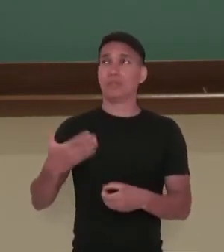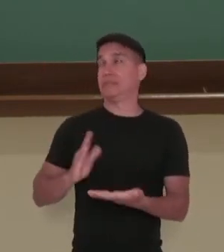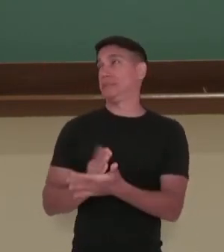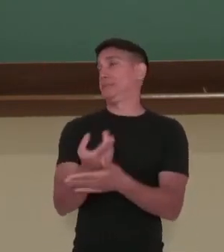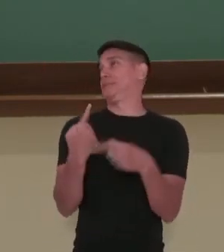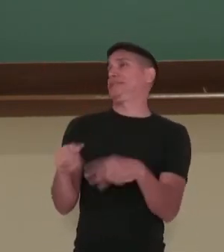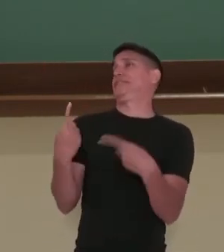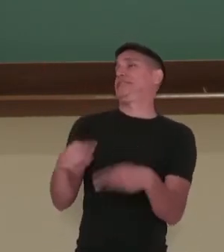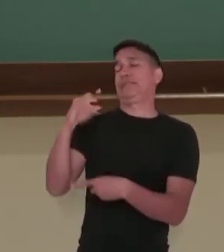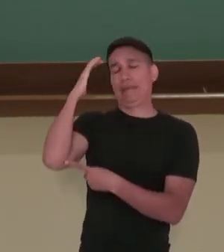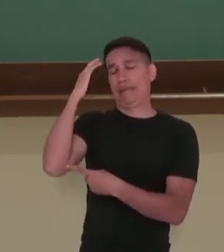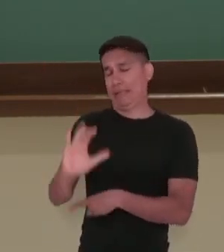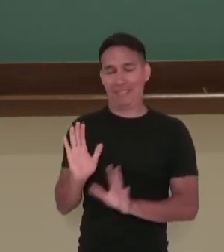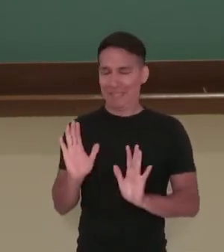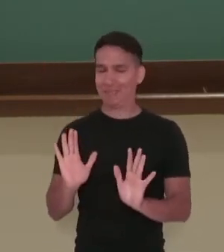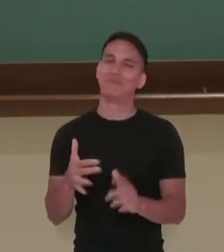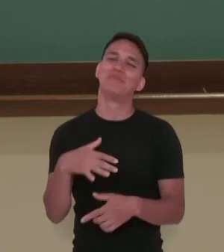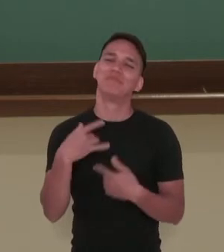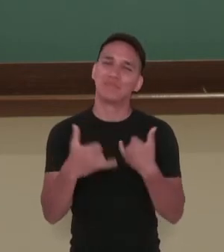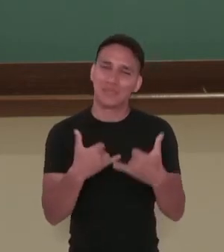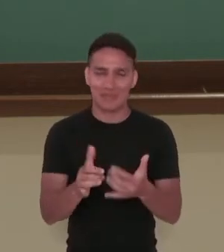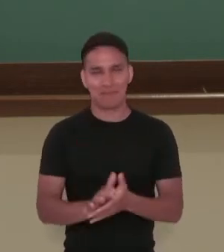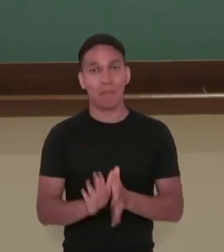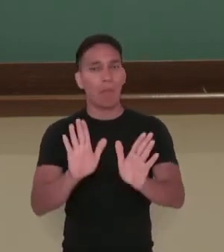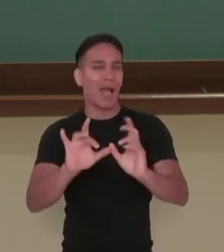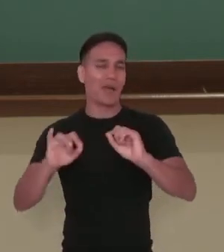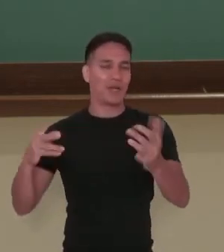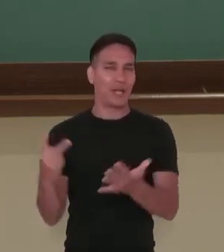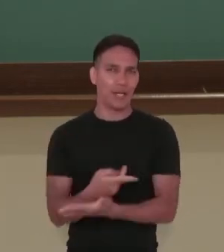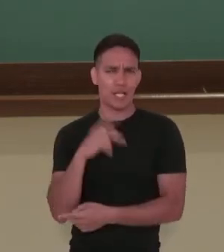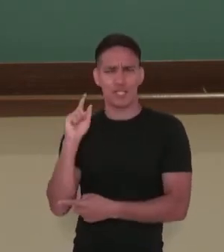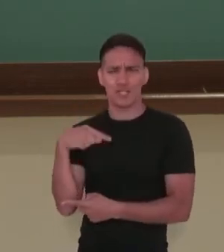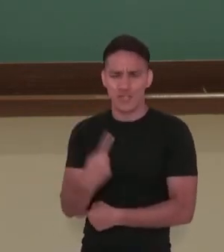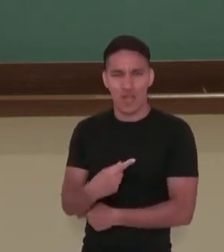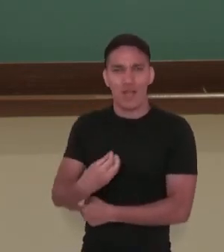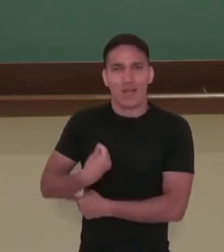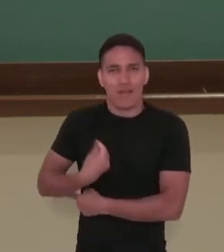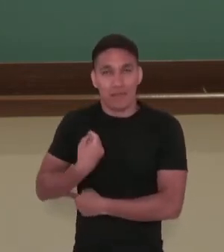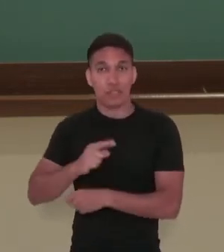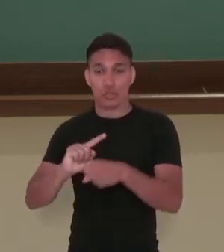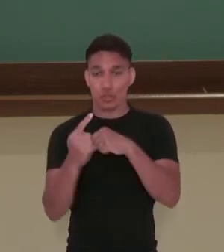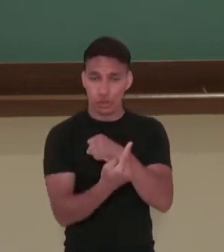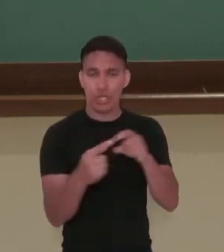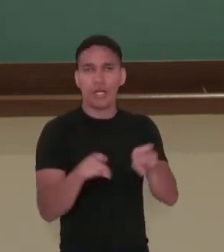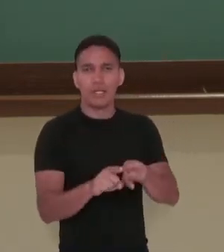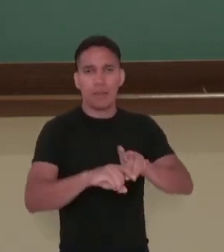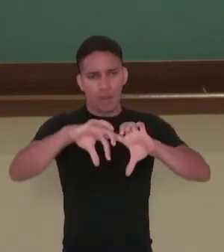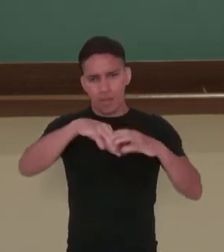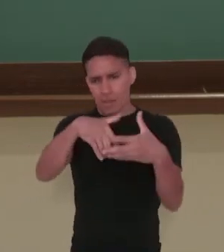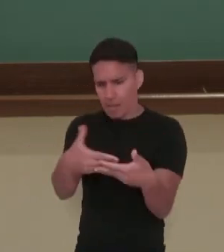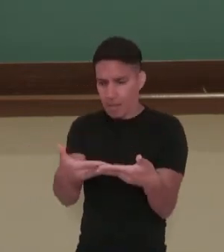Curitibas. Não, é uma brincadeira. Mas enfim, para nós da geografia e da cartografia, nós